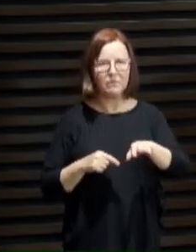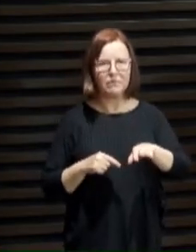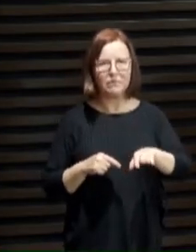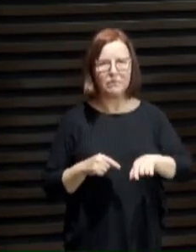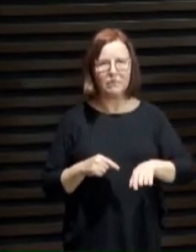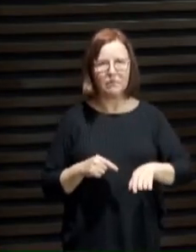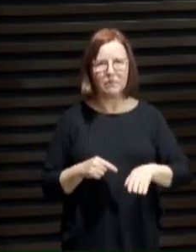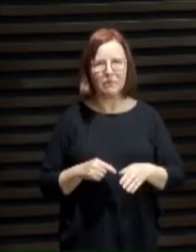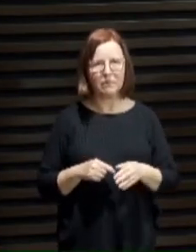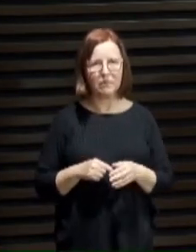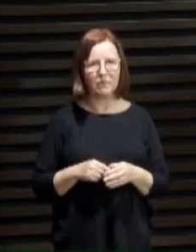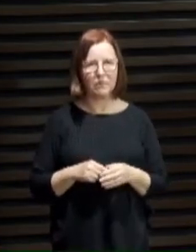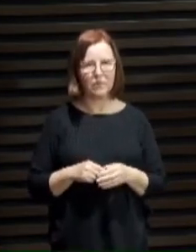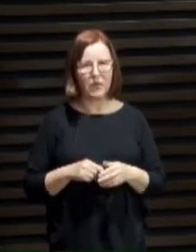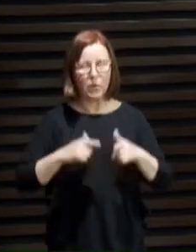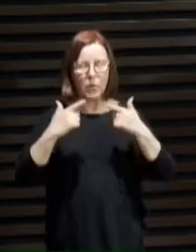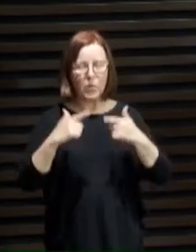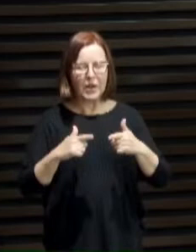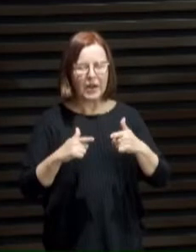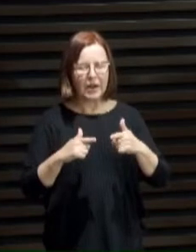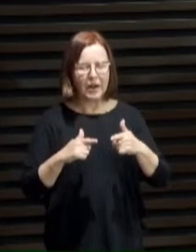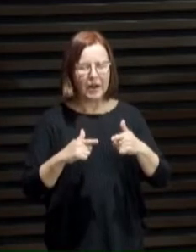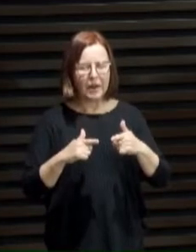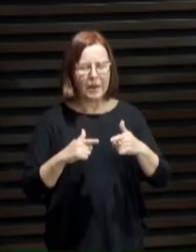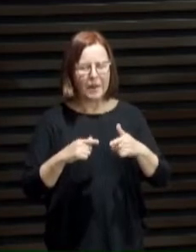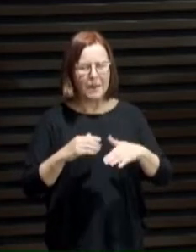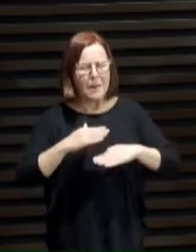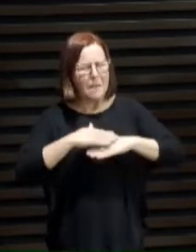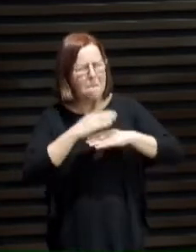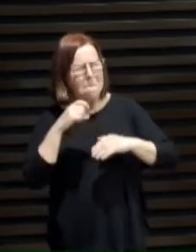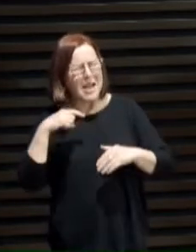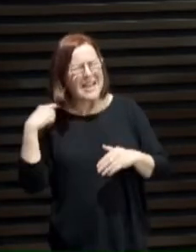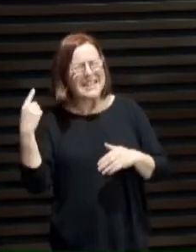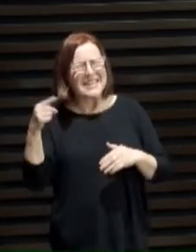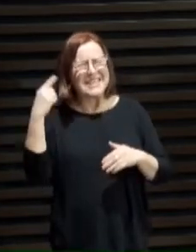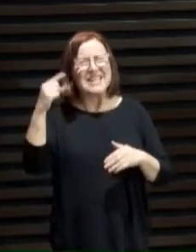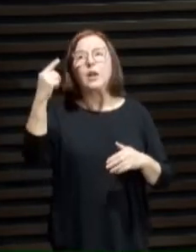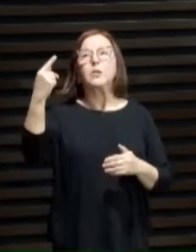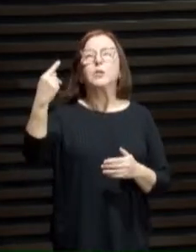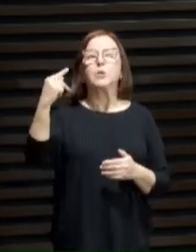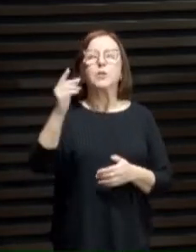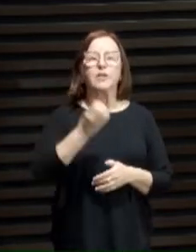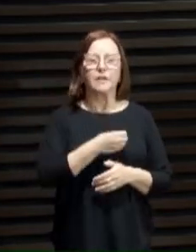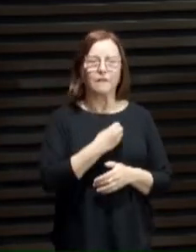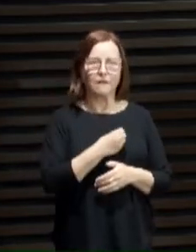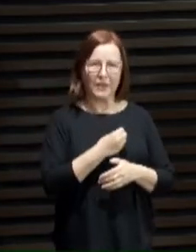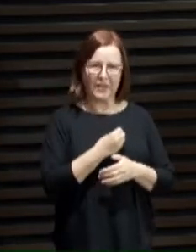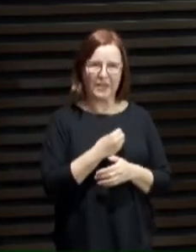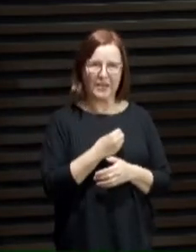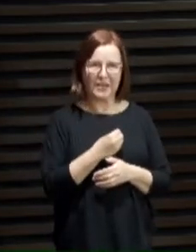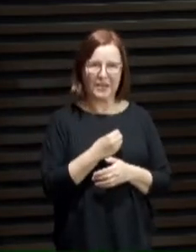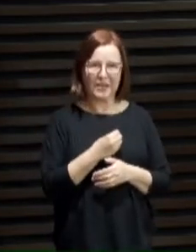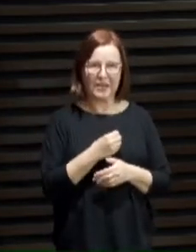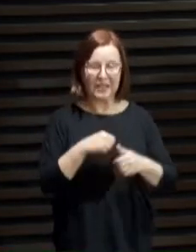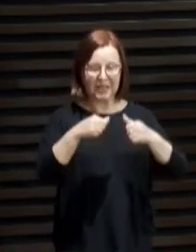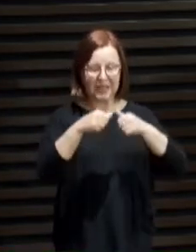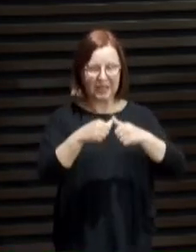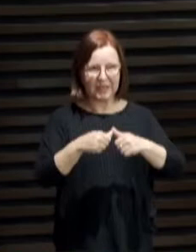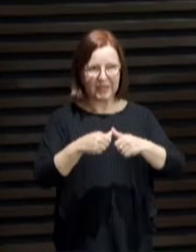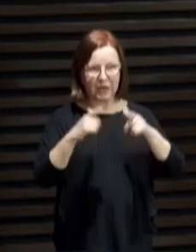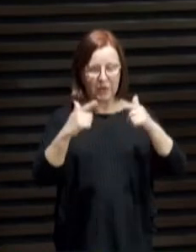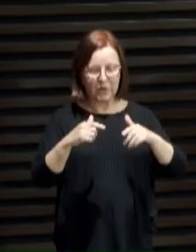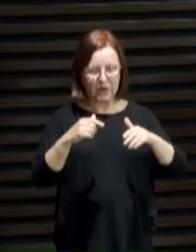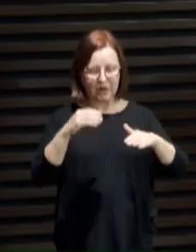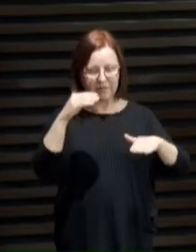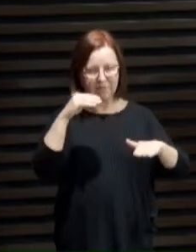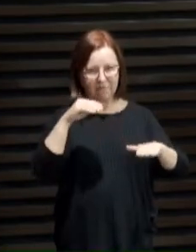que o lugar mais alto da sua vida, que é sua cabeça, deveria estar no lugar mais baixo do